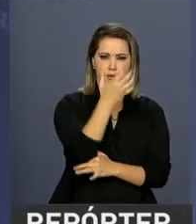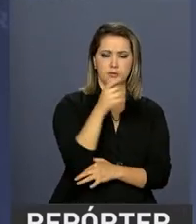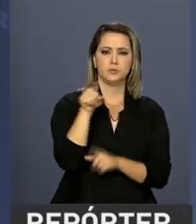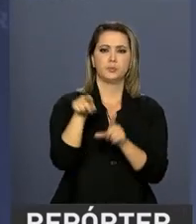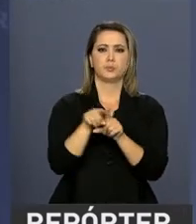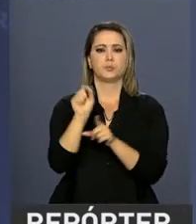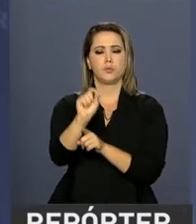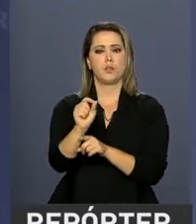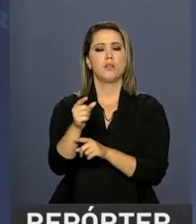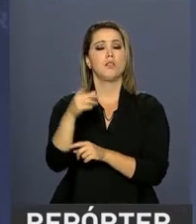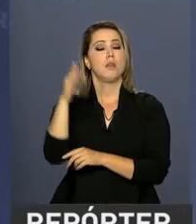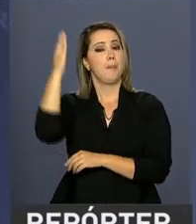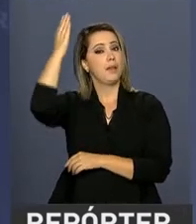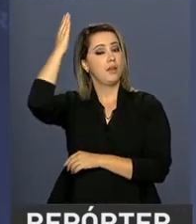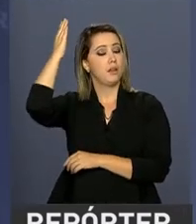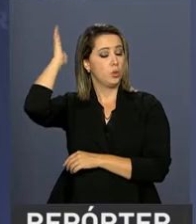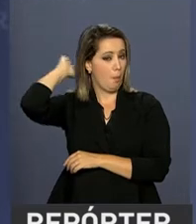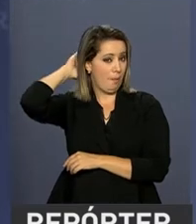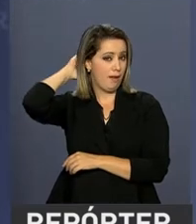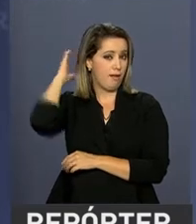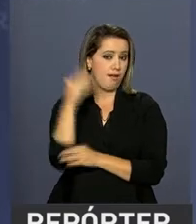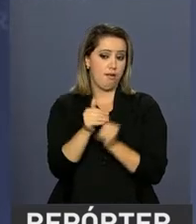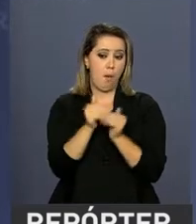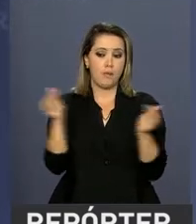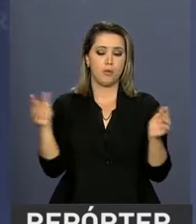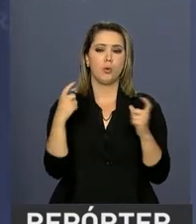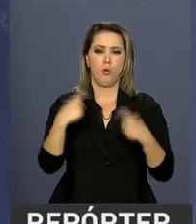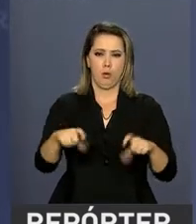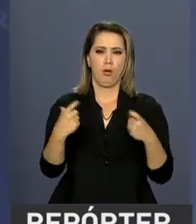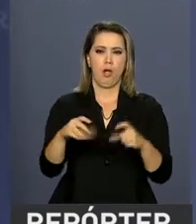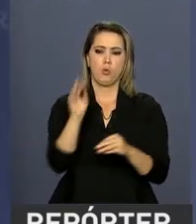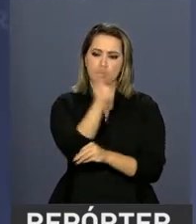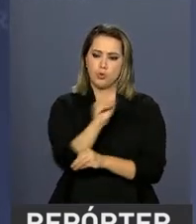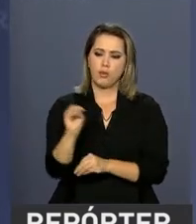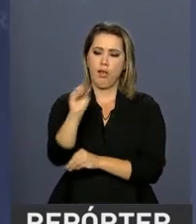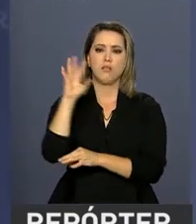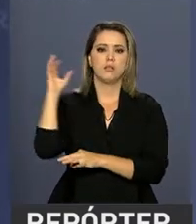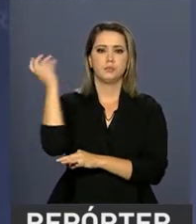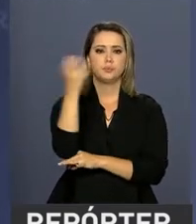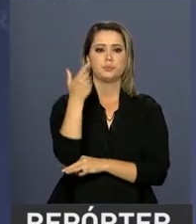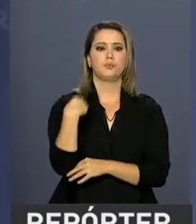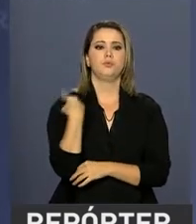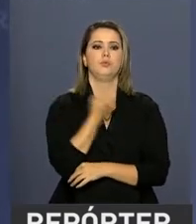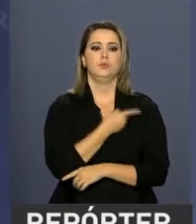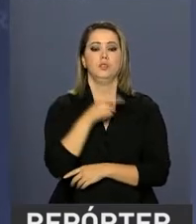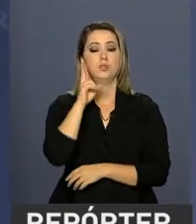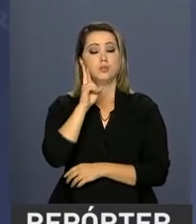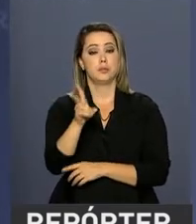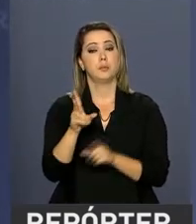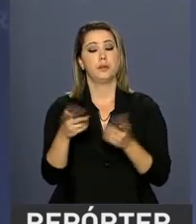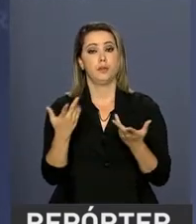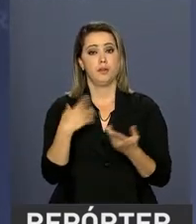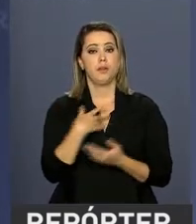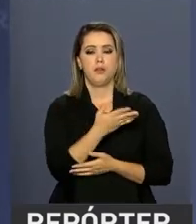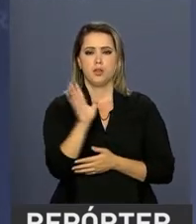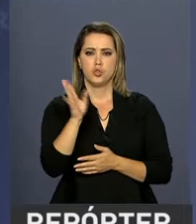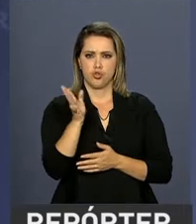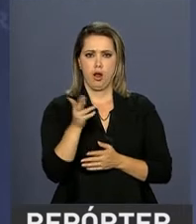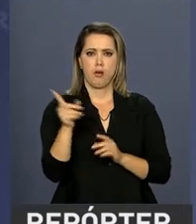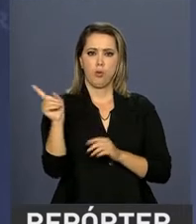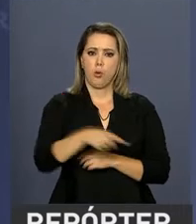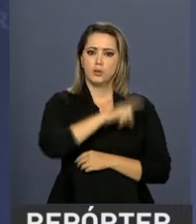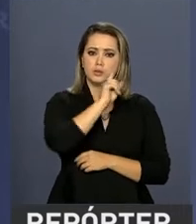nacional do Pará. E mais recentemente, a senhora registrou, nós vetamos medidas que